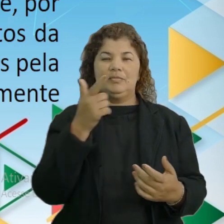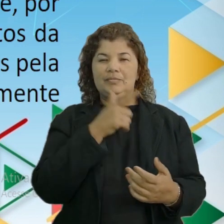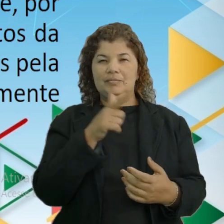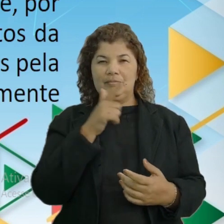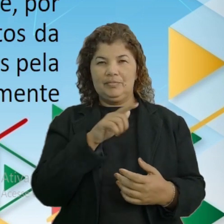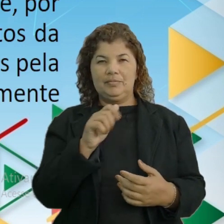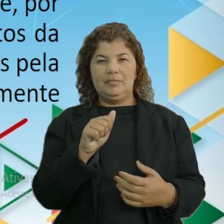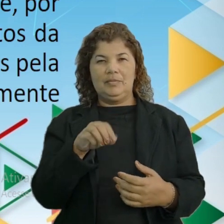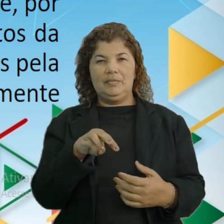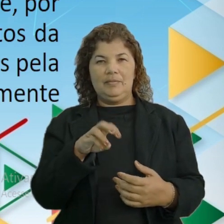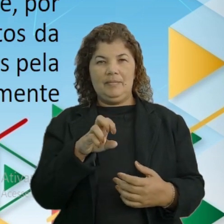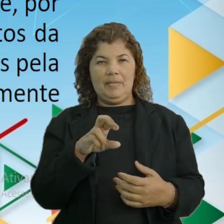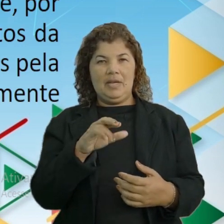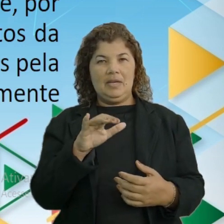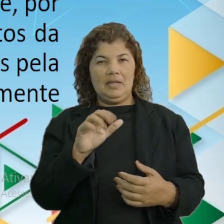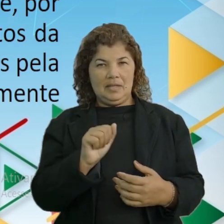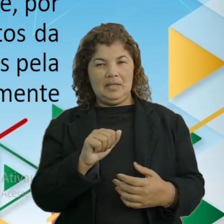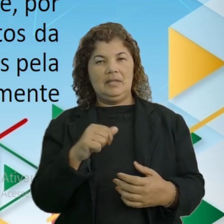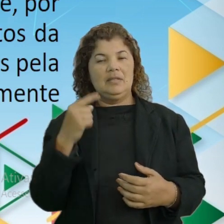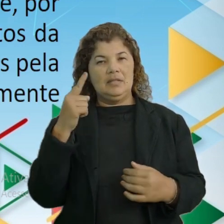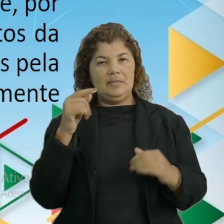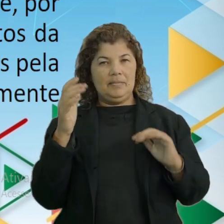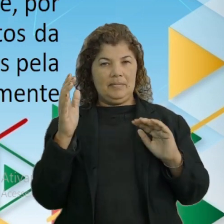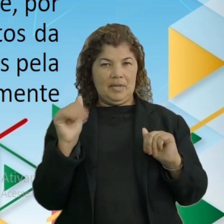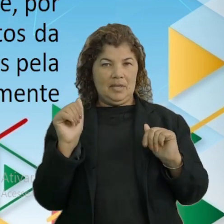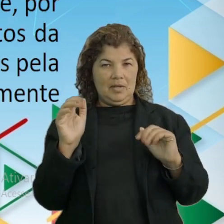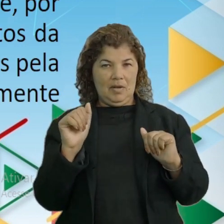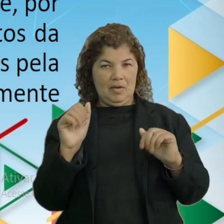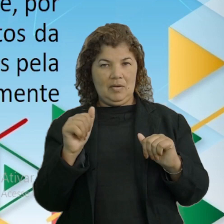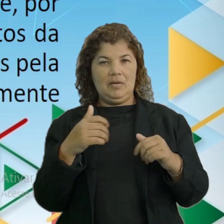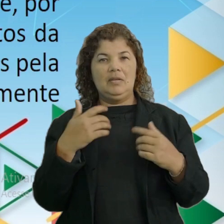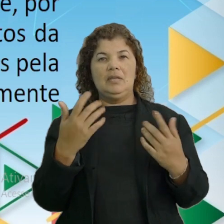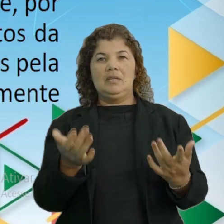América espanhola ocorreu principalmente por meio da